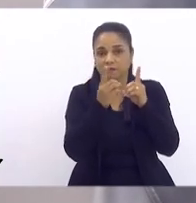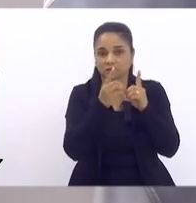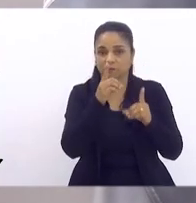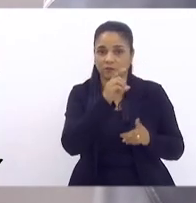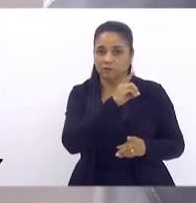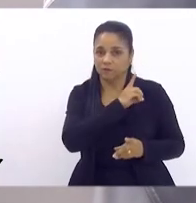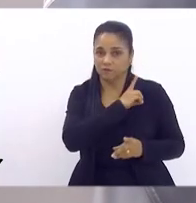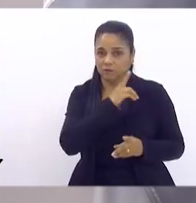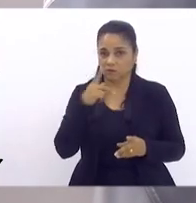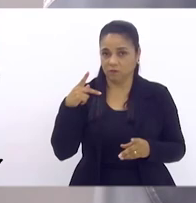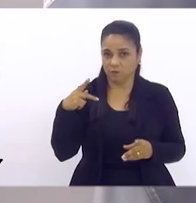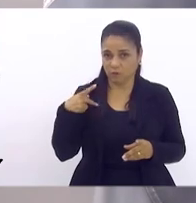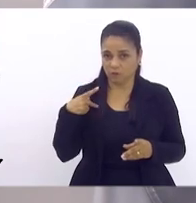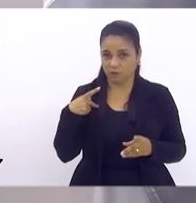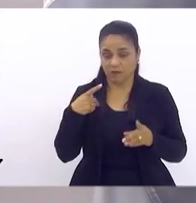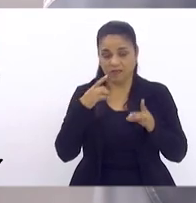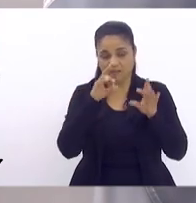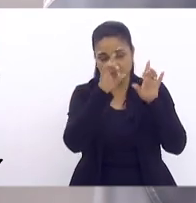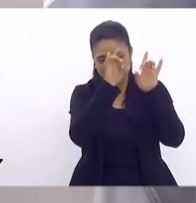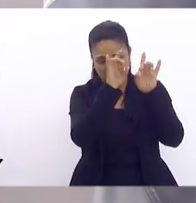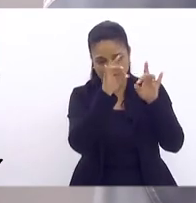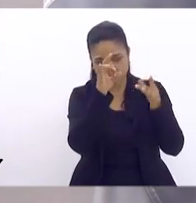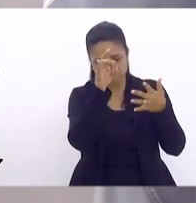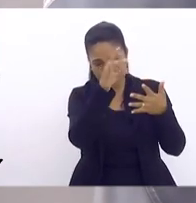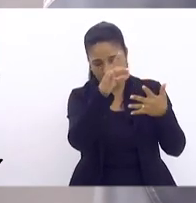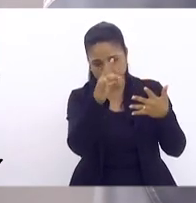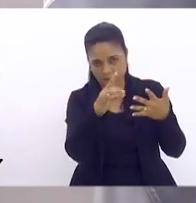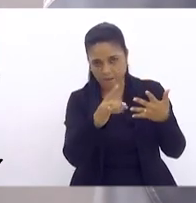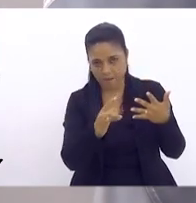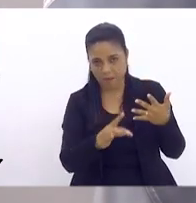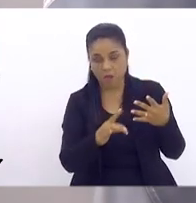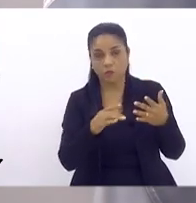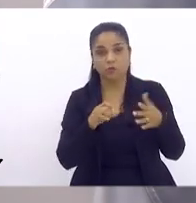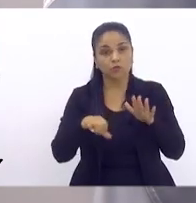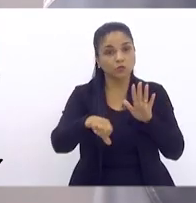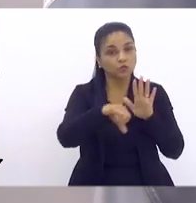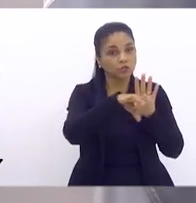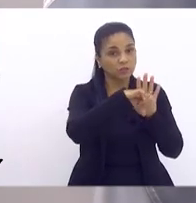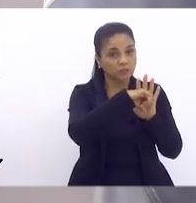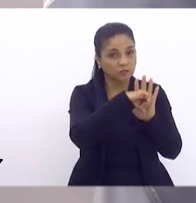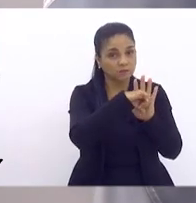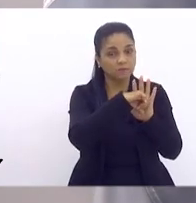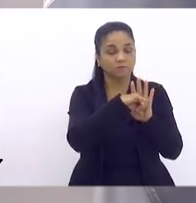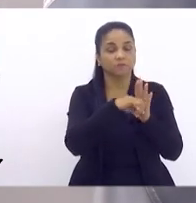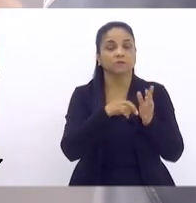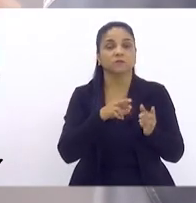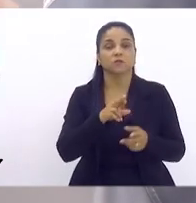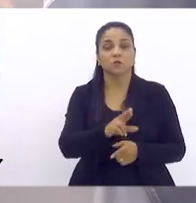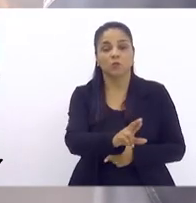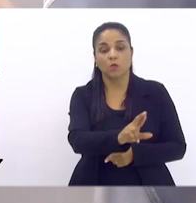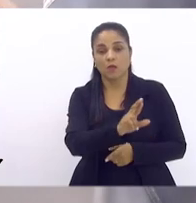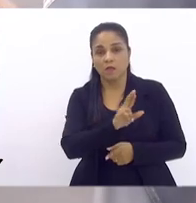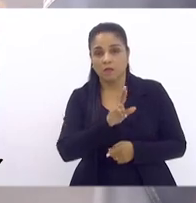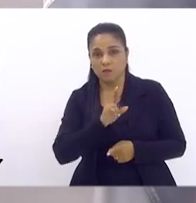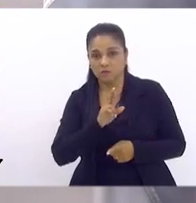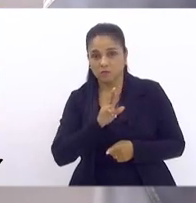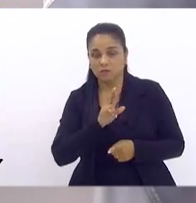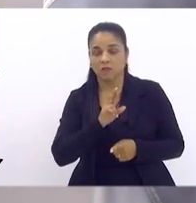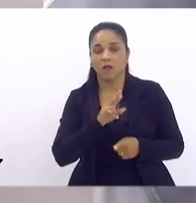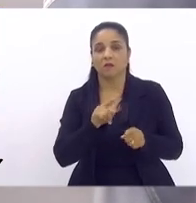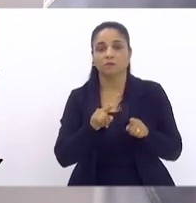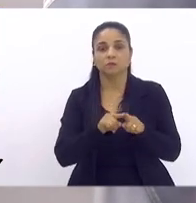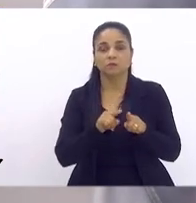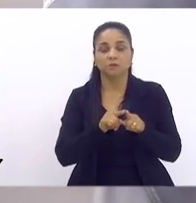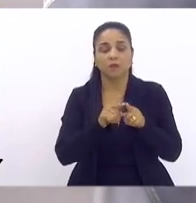especificando os crimes o resultado e se foi possível que foi a ponderação feita pela